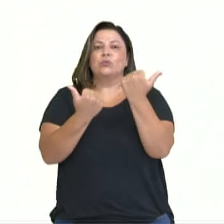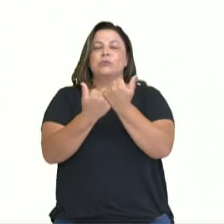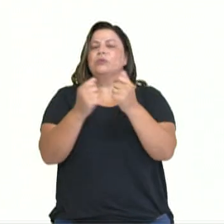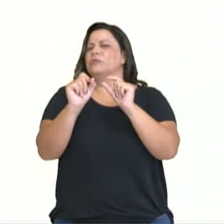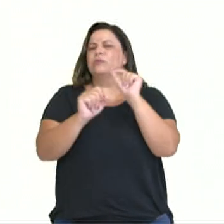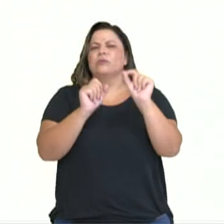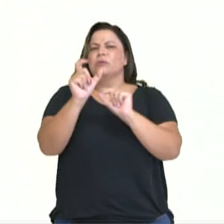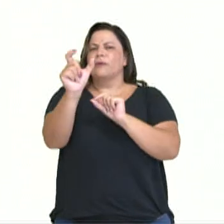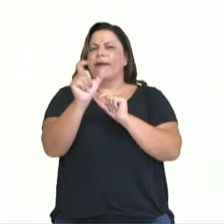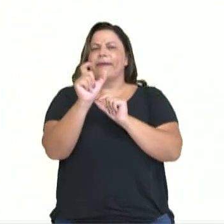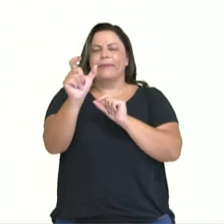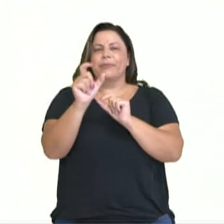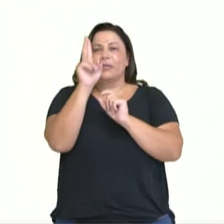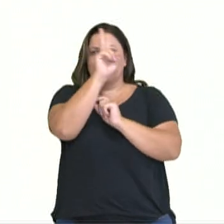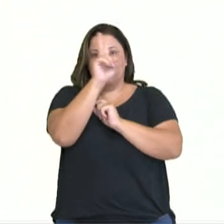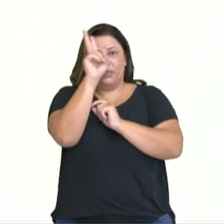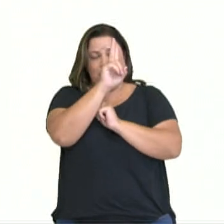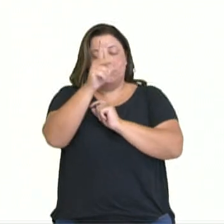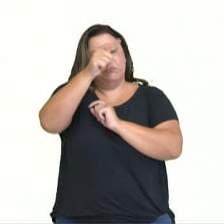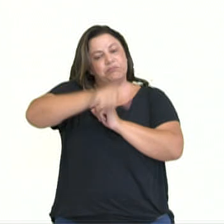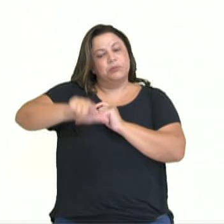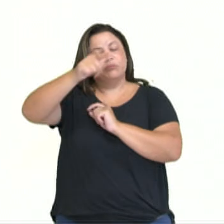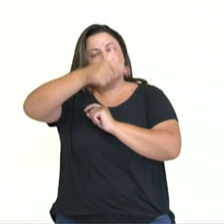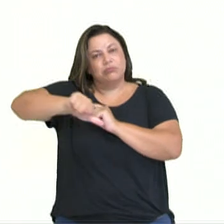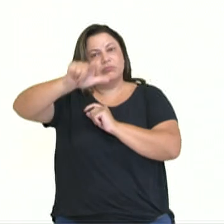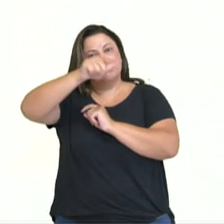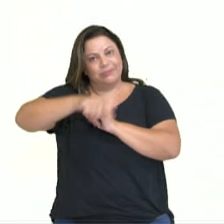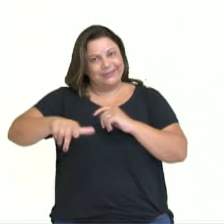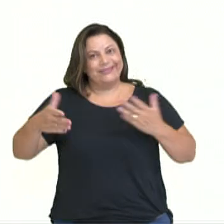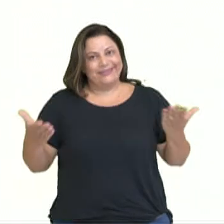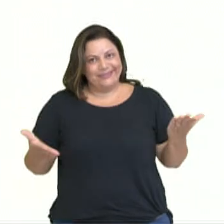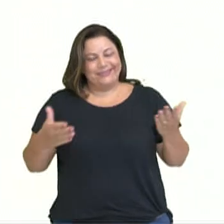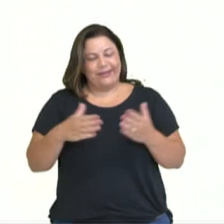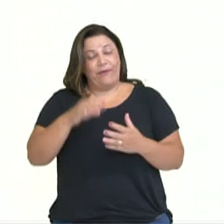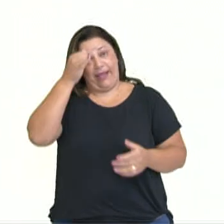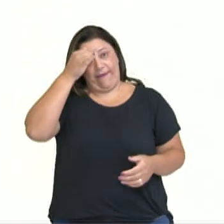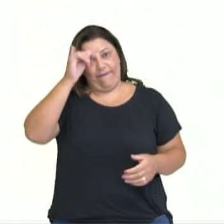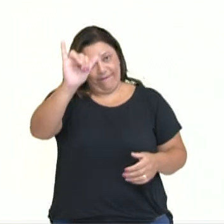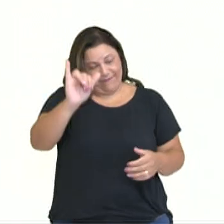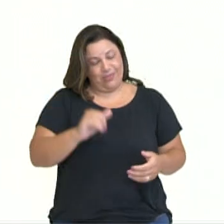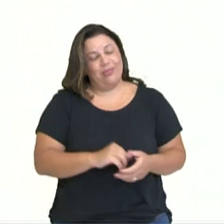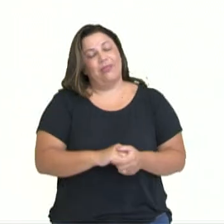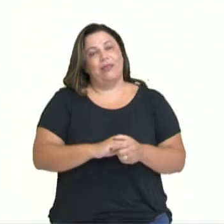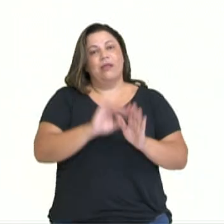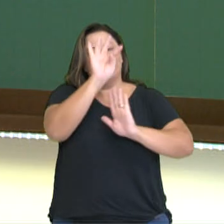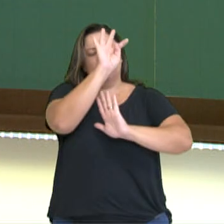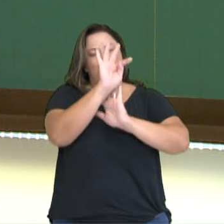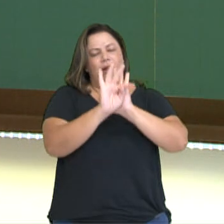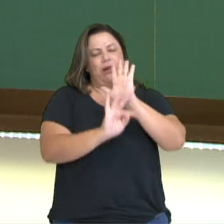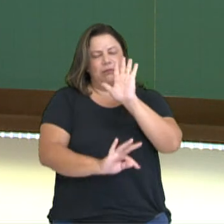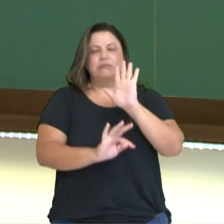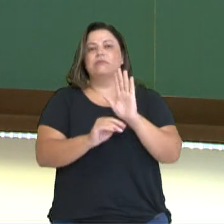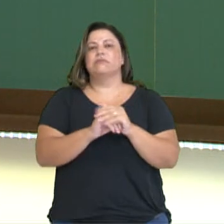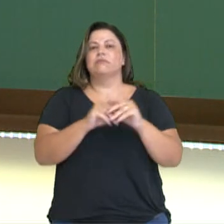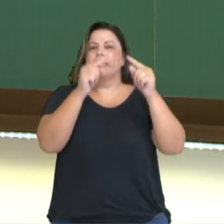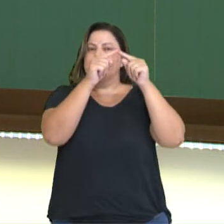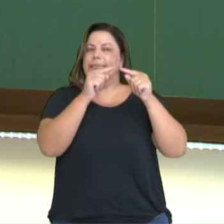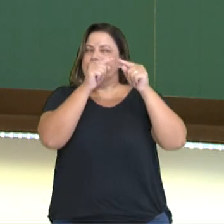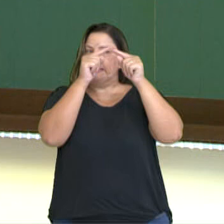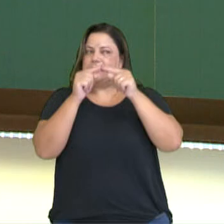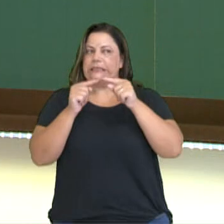que ele também evita a repetição desnecessária da palavra, o que deixa o texto mais sonoro, né? Mais